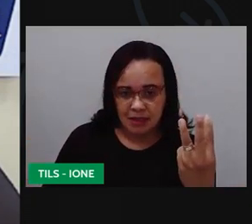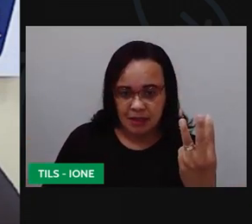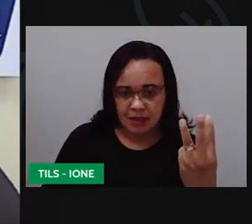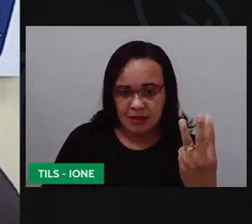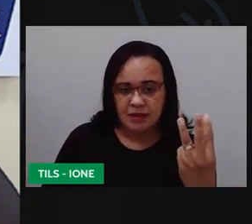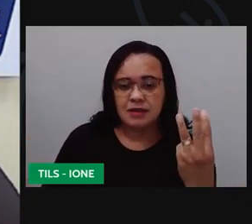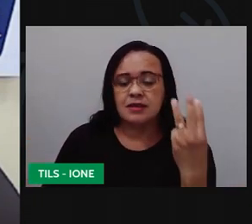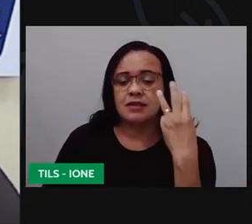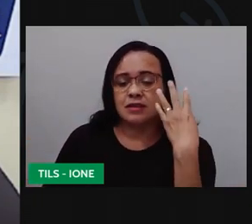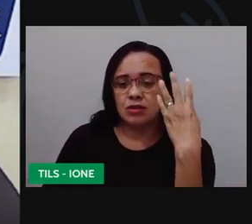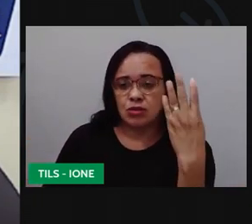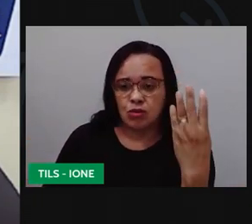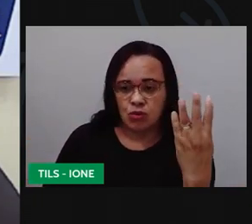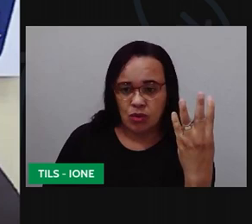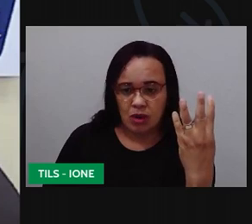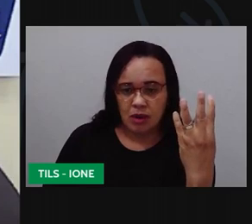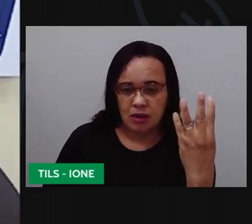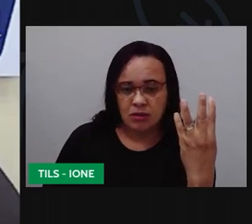Três,